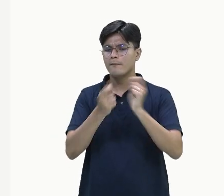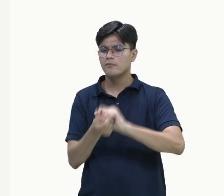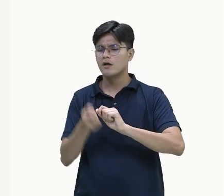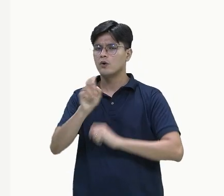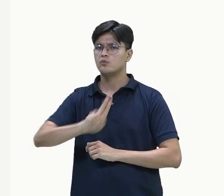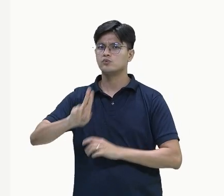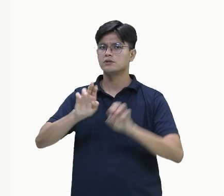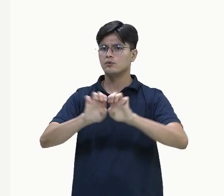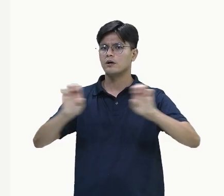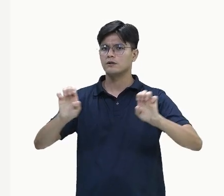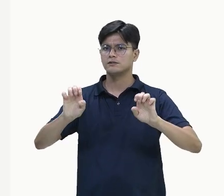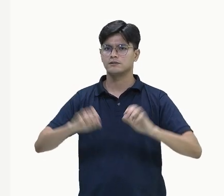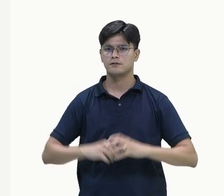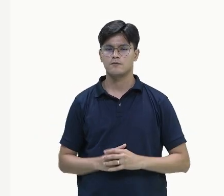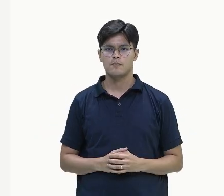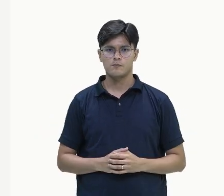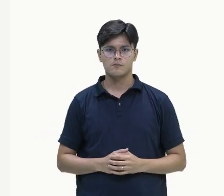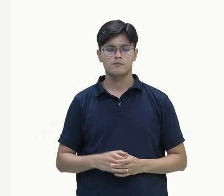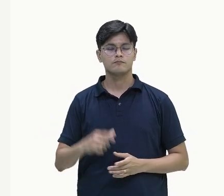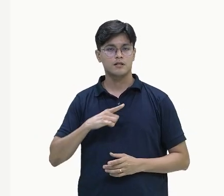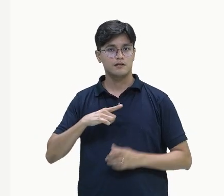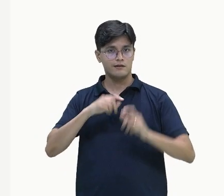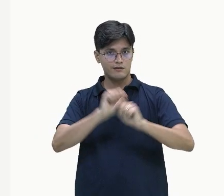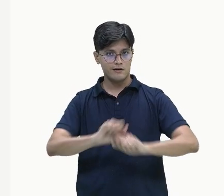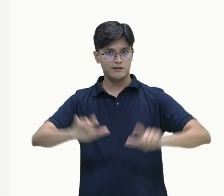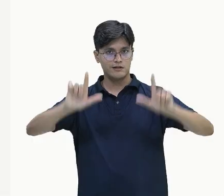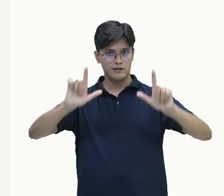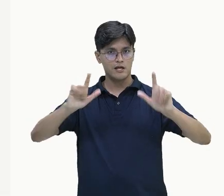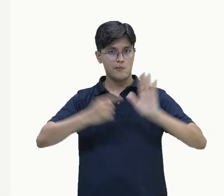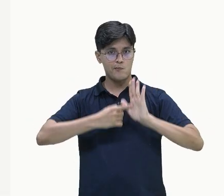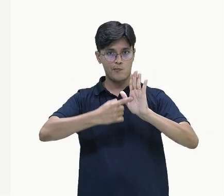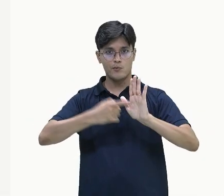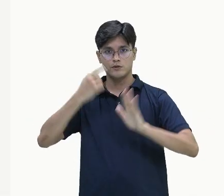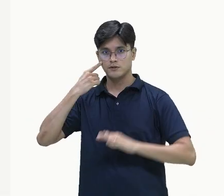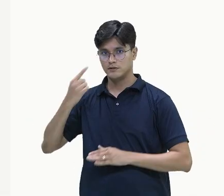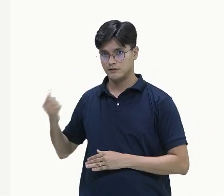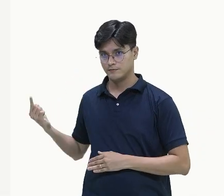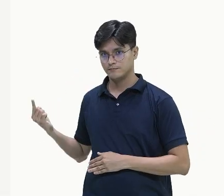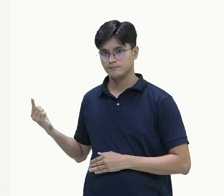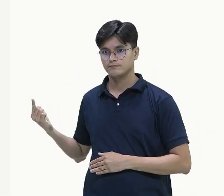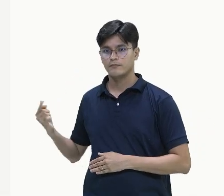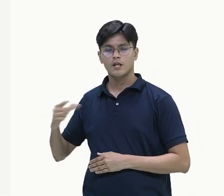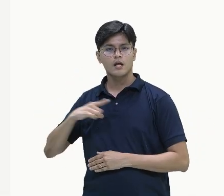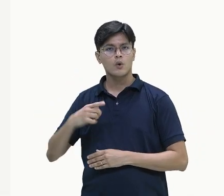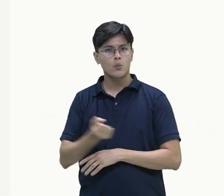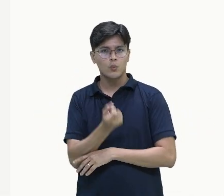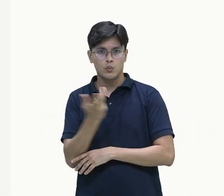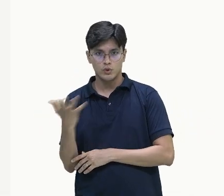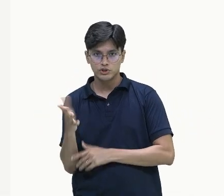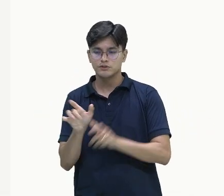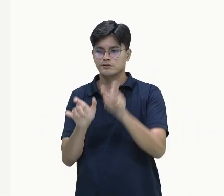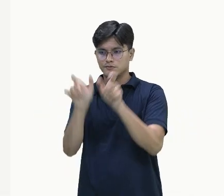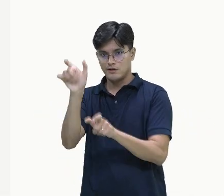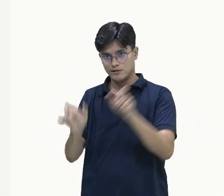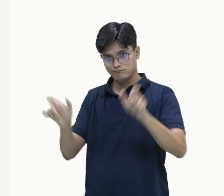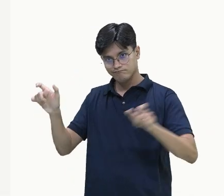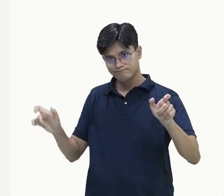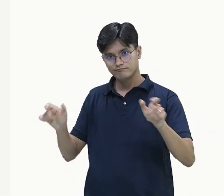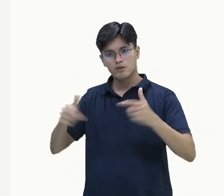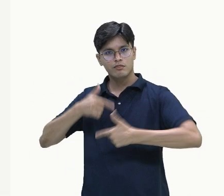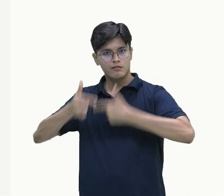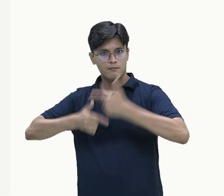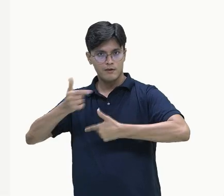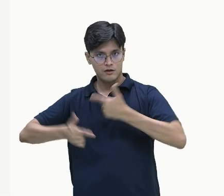essa situação problema? Aí nós temos aí na cartela, ó, o número de trabalhadores, né, professora? Vai ser